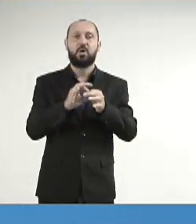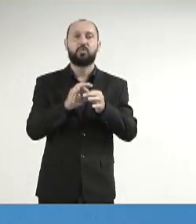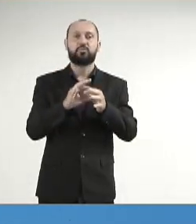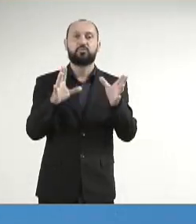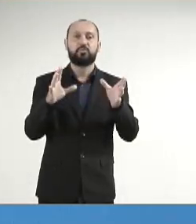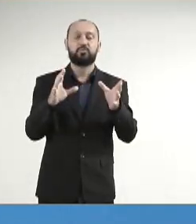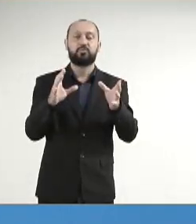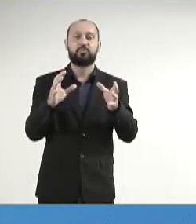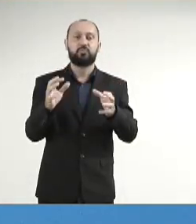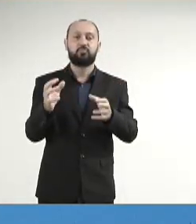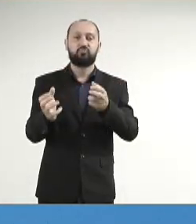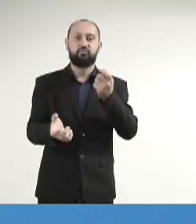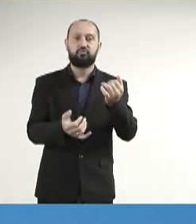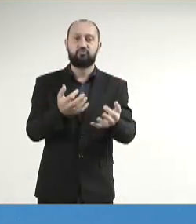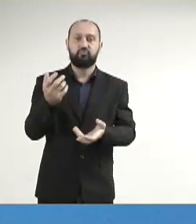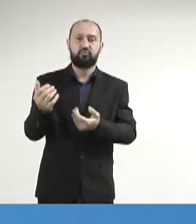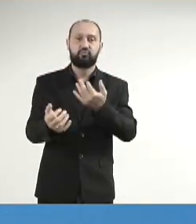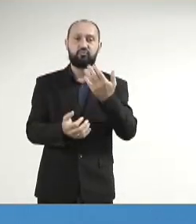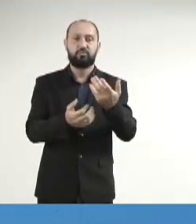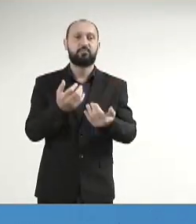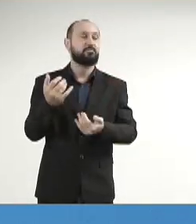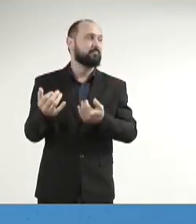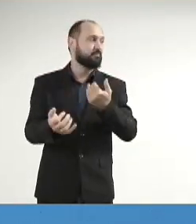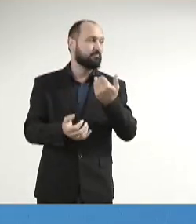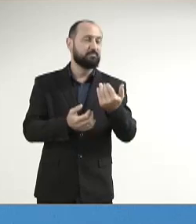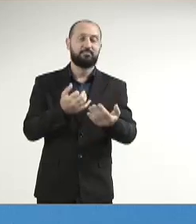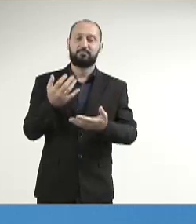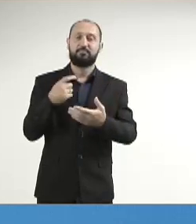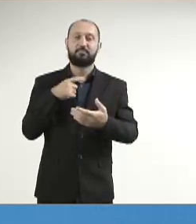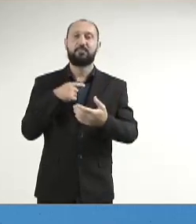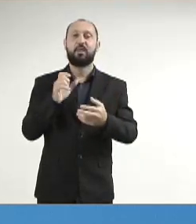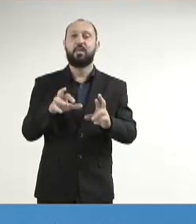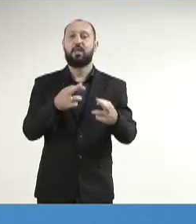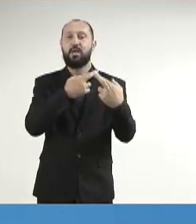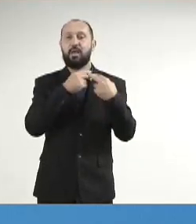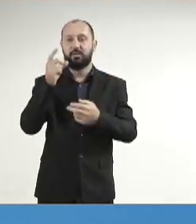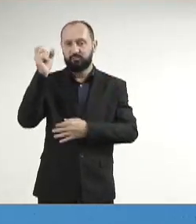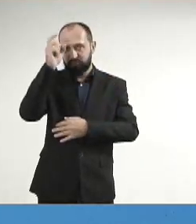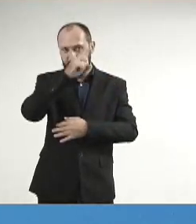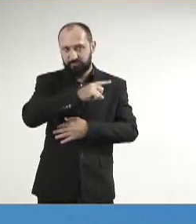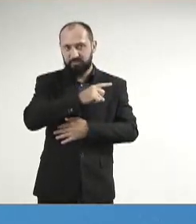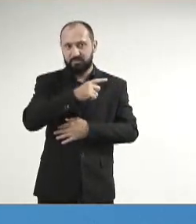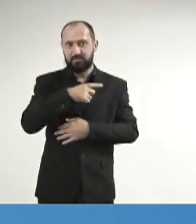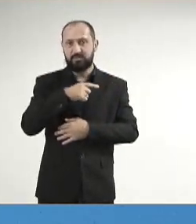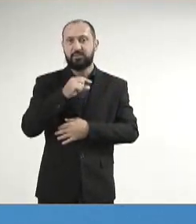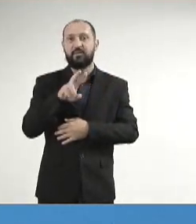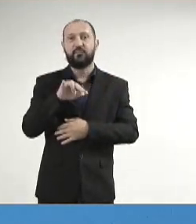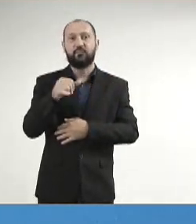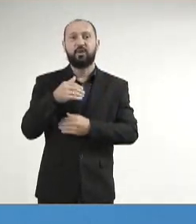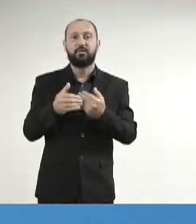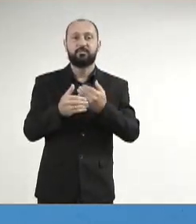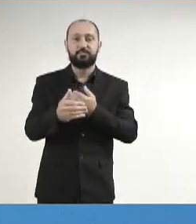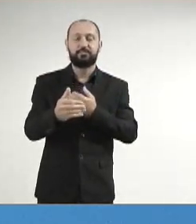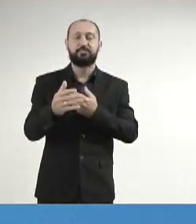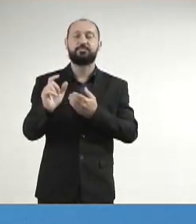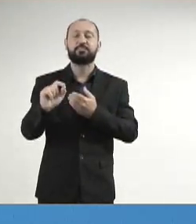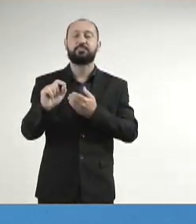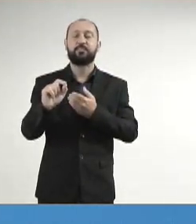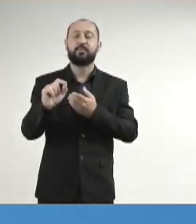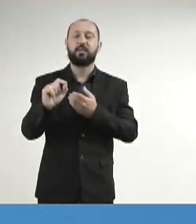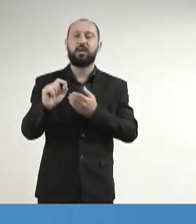autorização para supressão vegetal, para limpeza de pasto. A burocracia é tão grande e vai diminuindo a